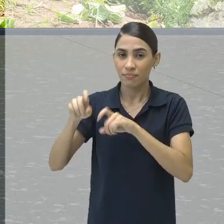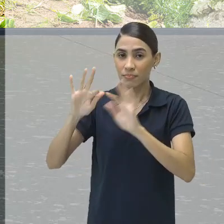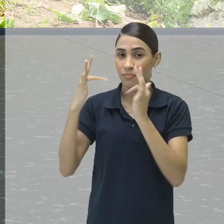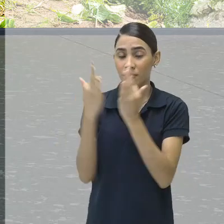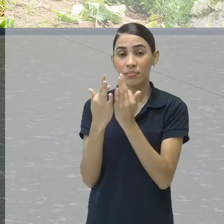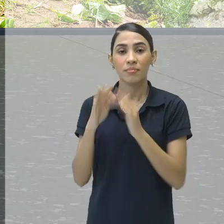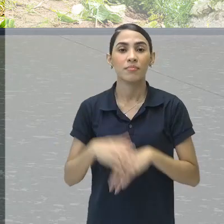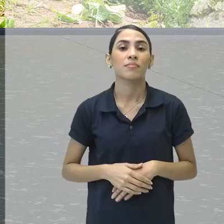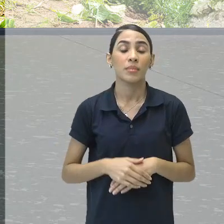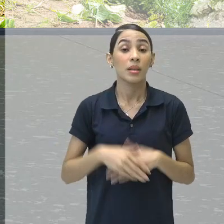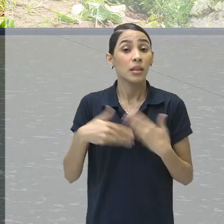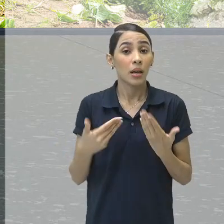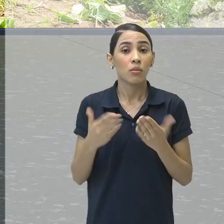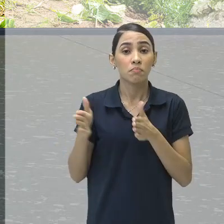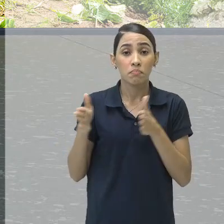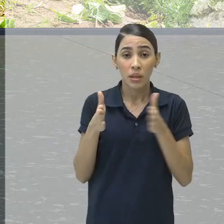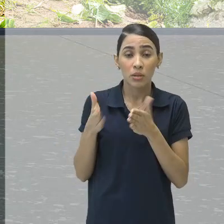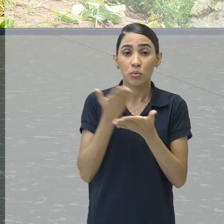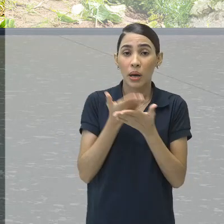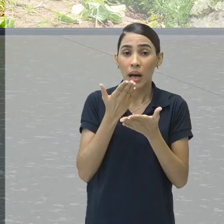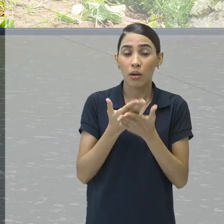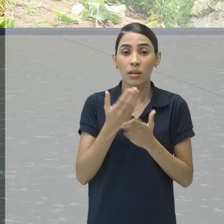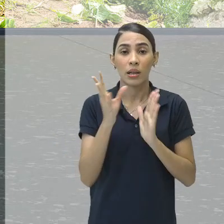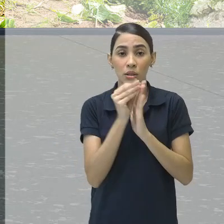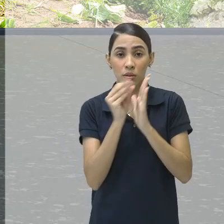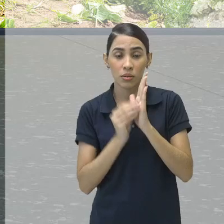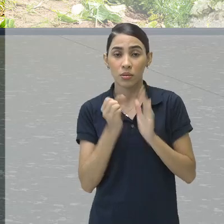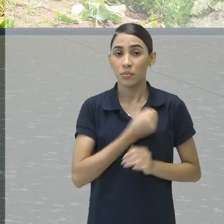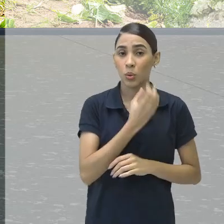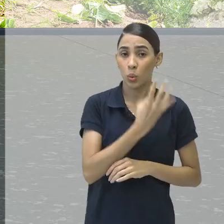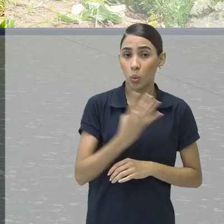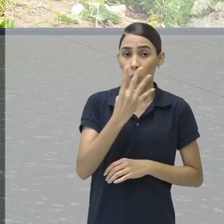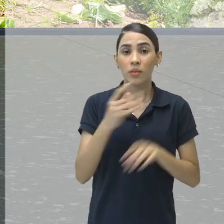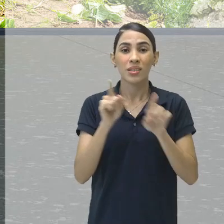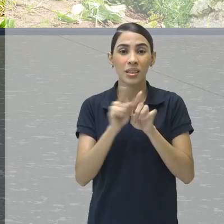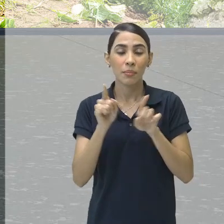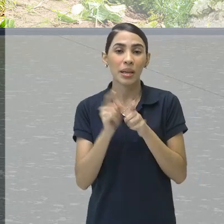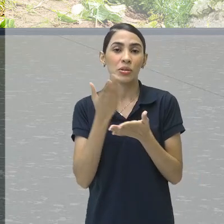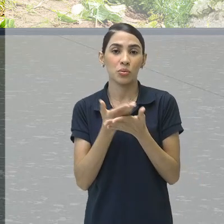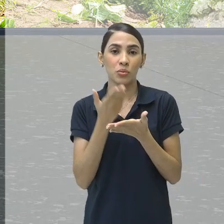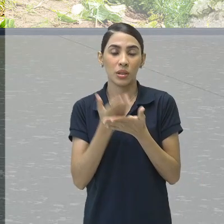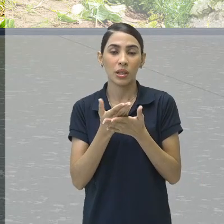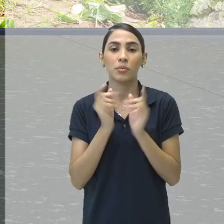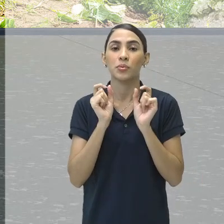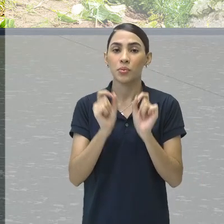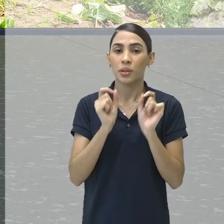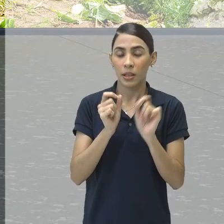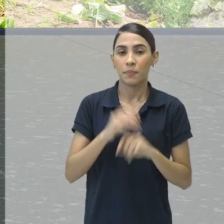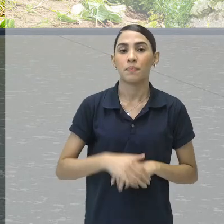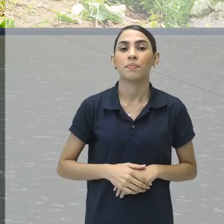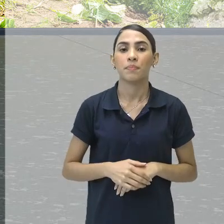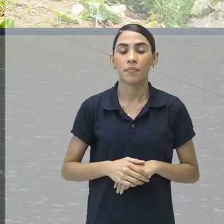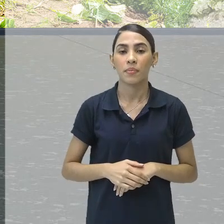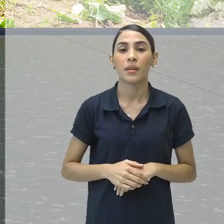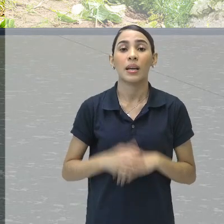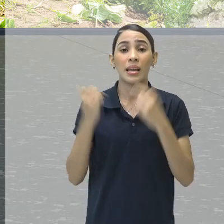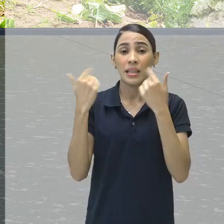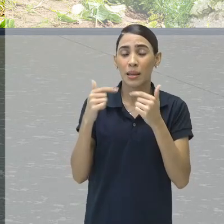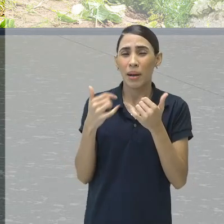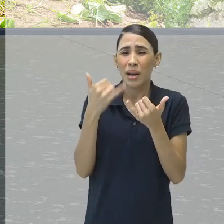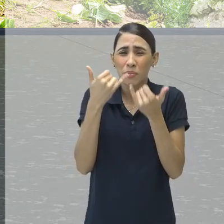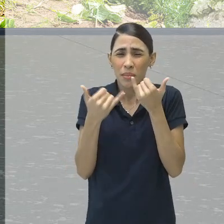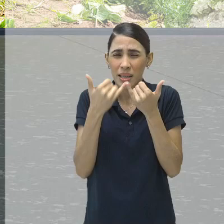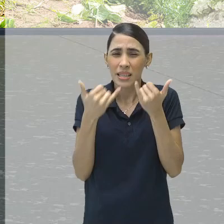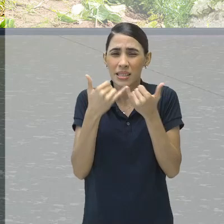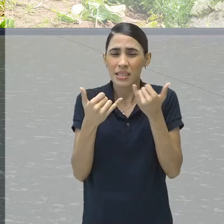Durante as aulas da unidade de número 4, nós também falamos de trabalho análogos, parecido